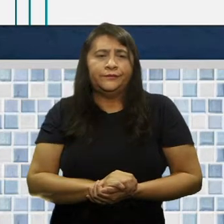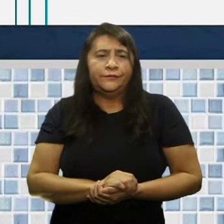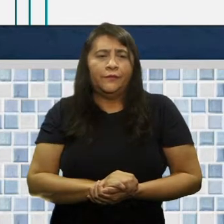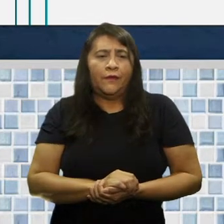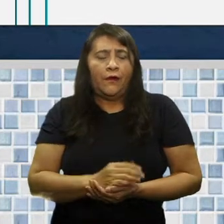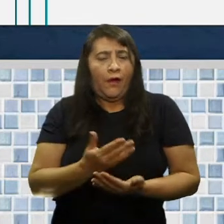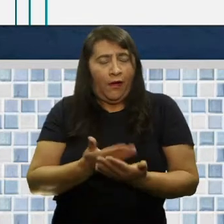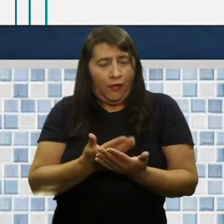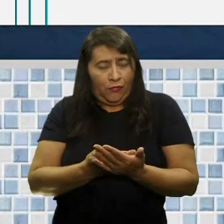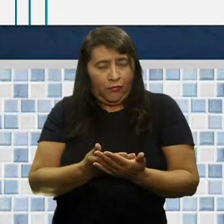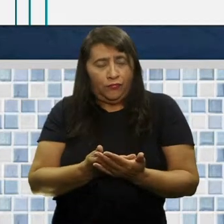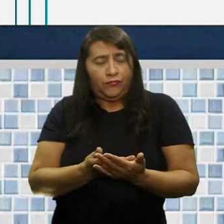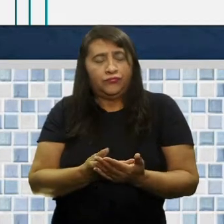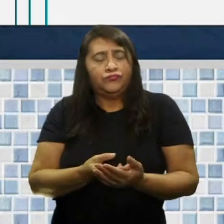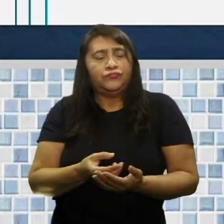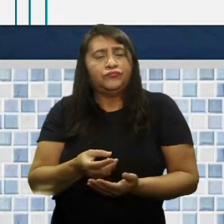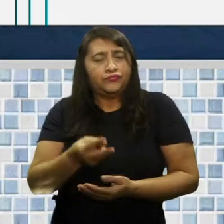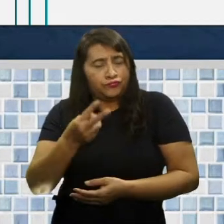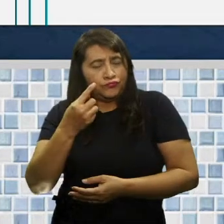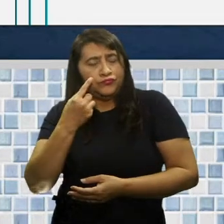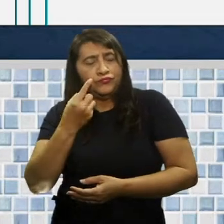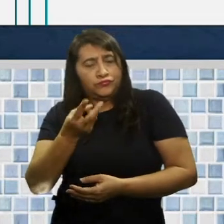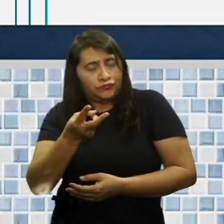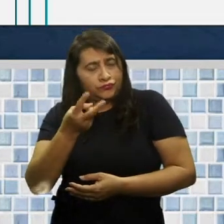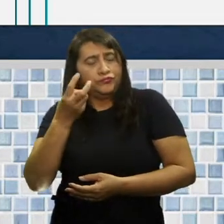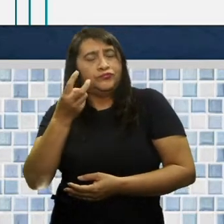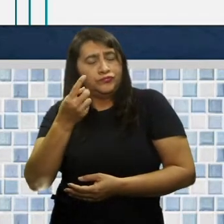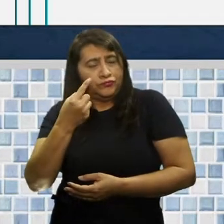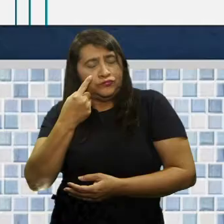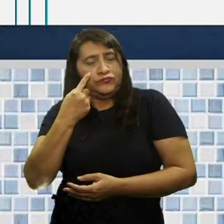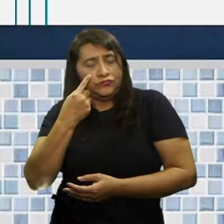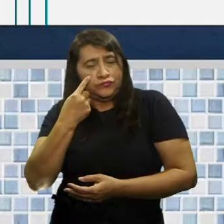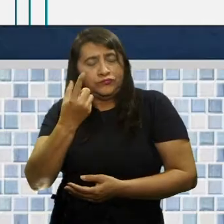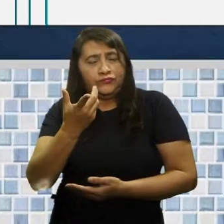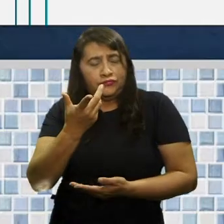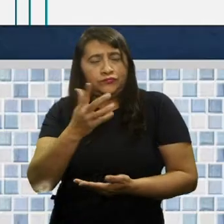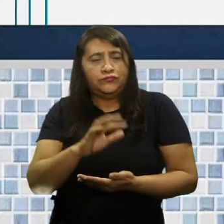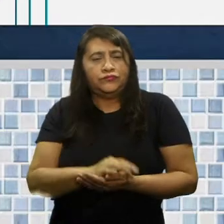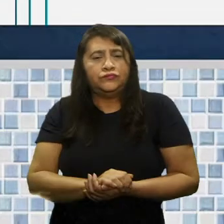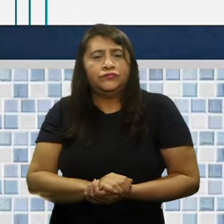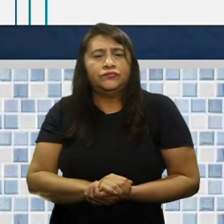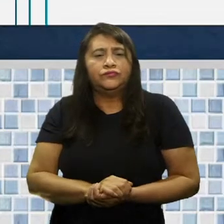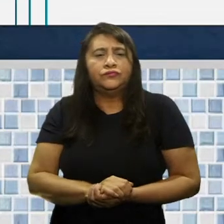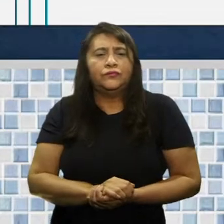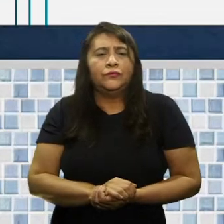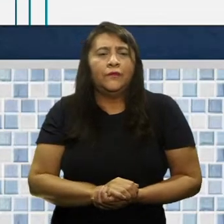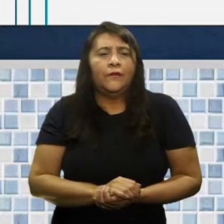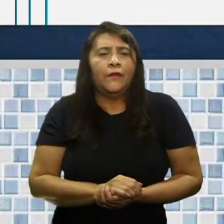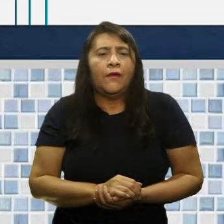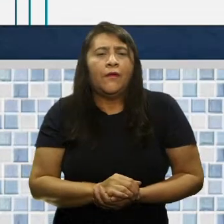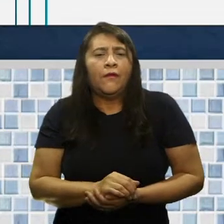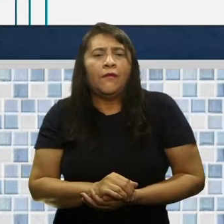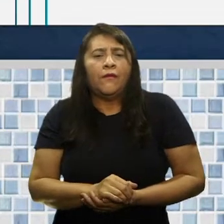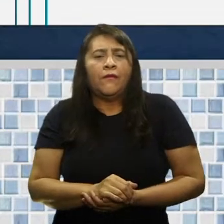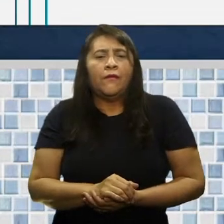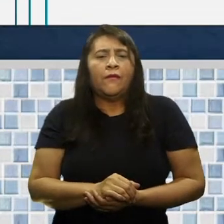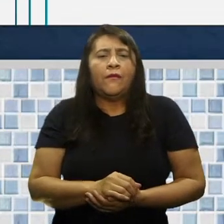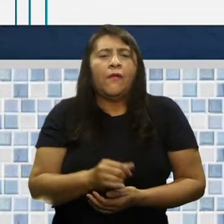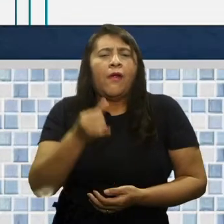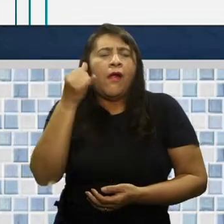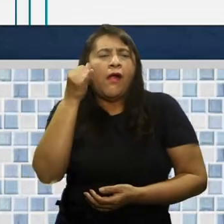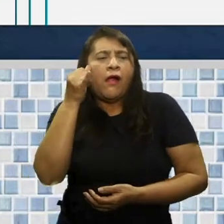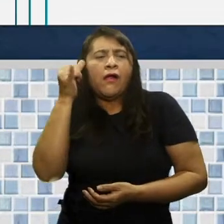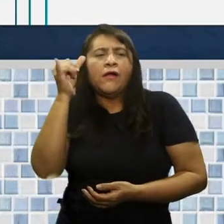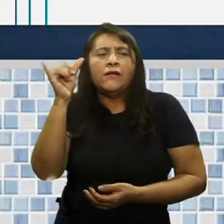Na aula de hoje, vamos ver algum desses termos, enquanto aproveitamos para reforçar as medidas